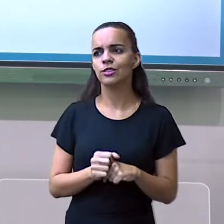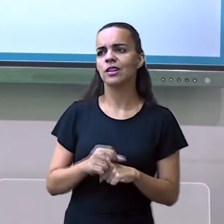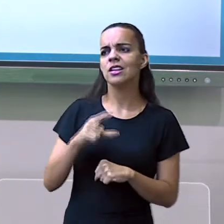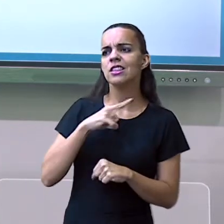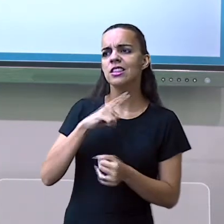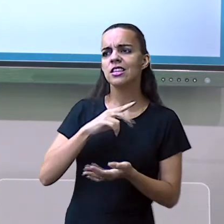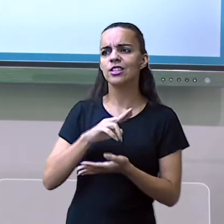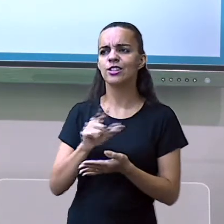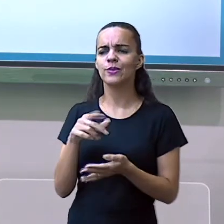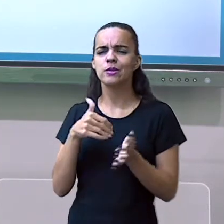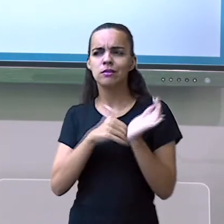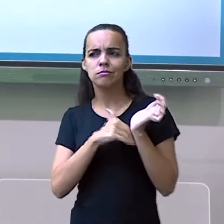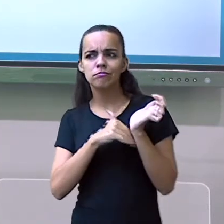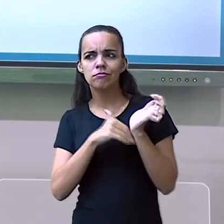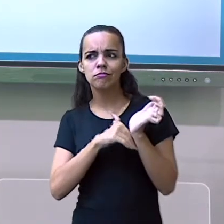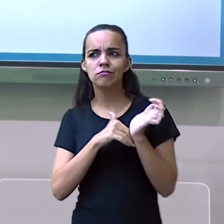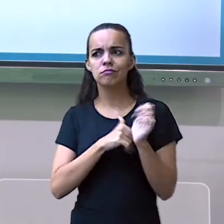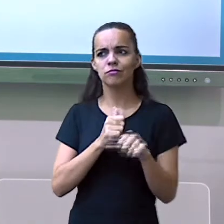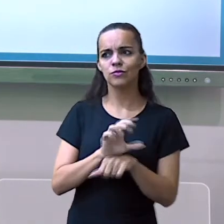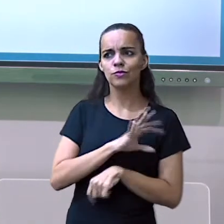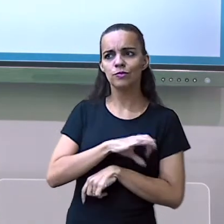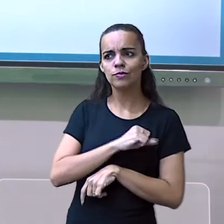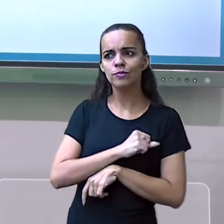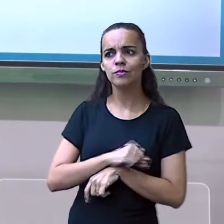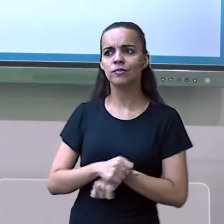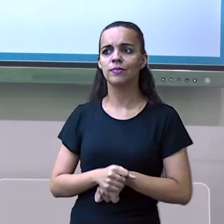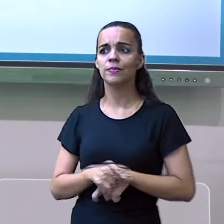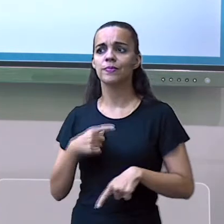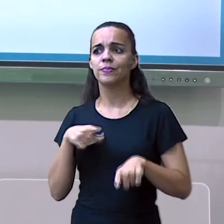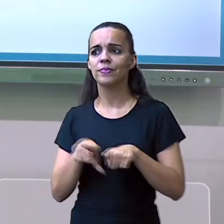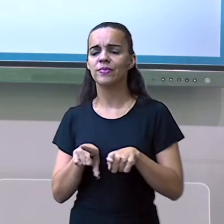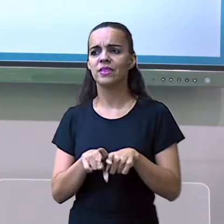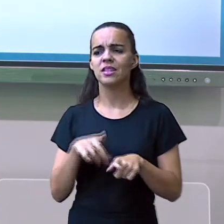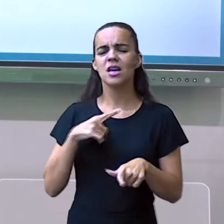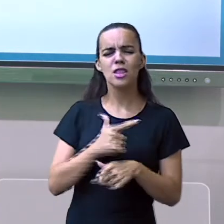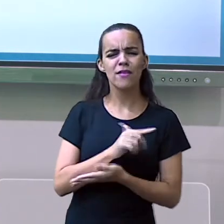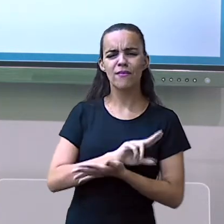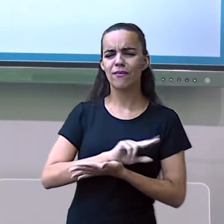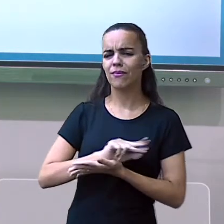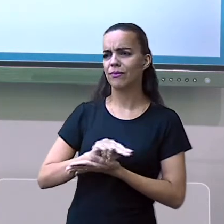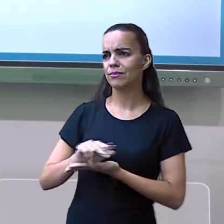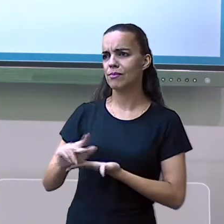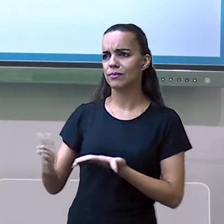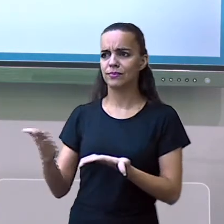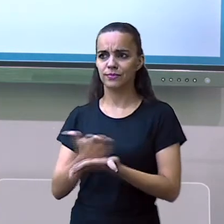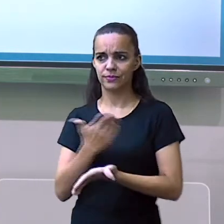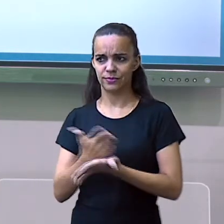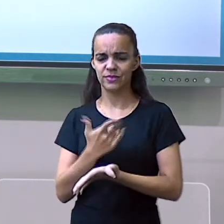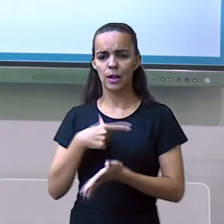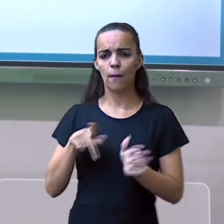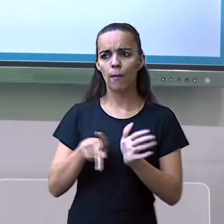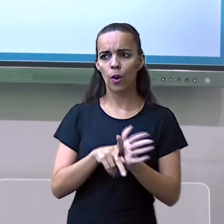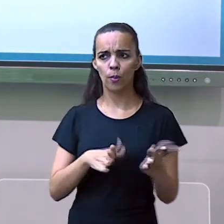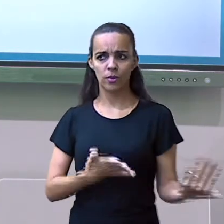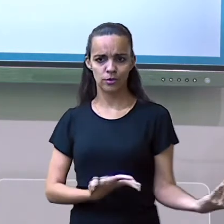Aluado, Segredinhos de Amor, Quem Lê com Pressa Tropeça e Cantigas de